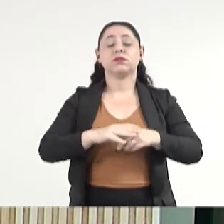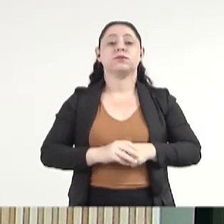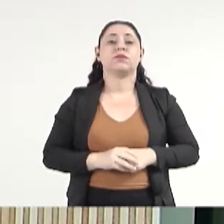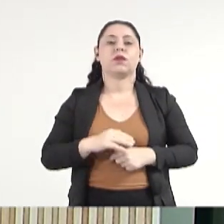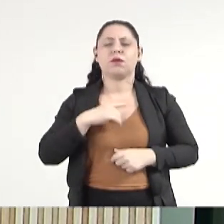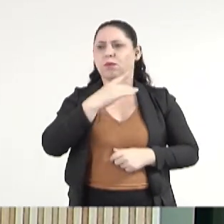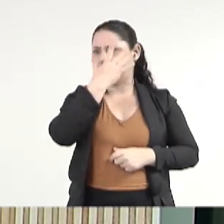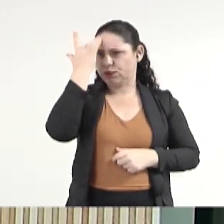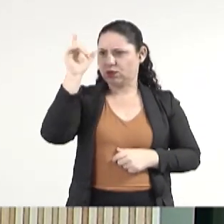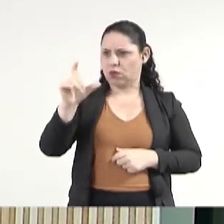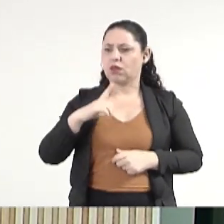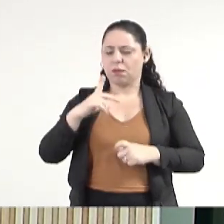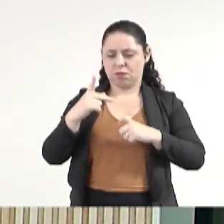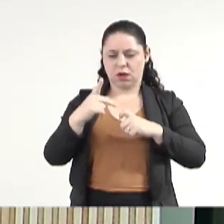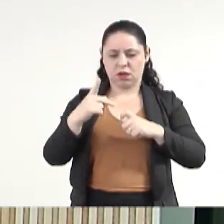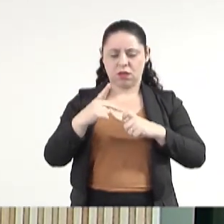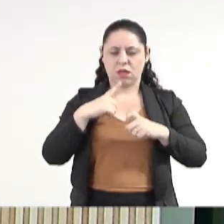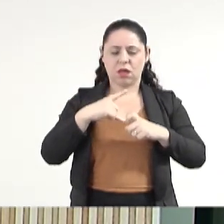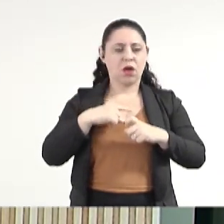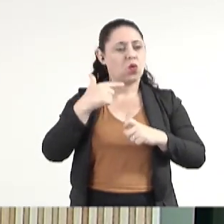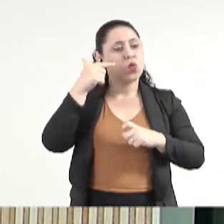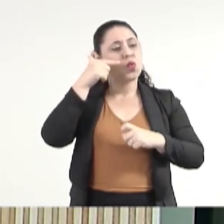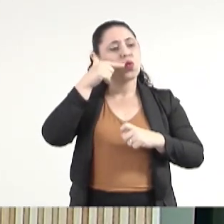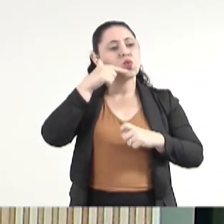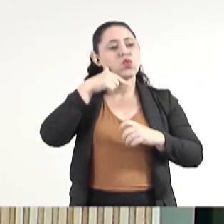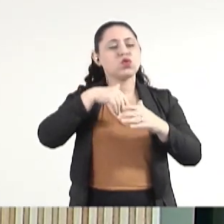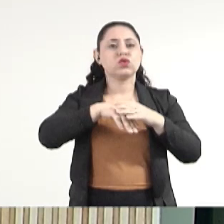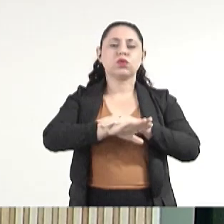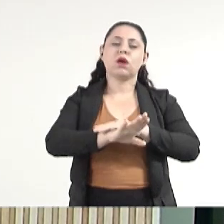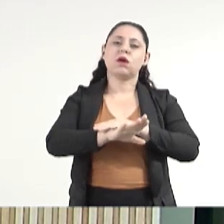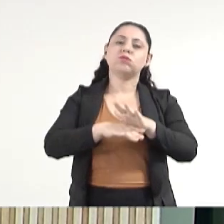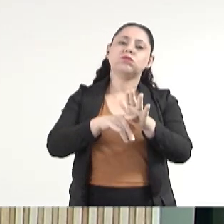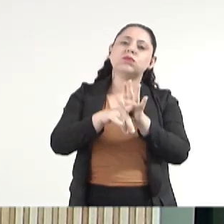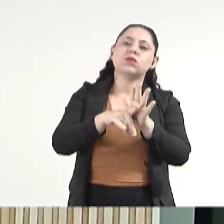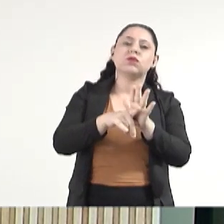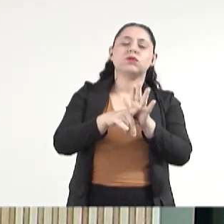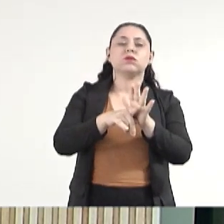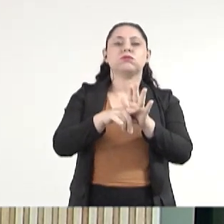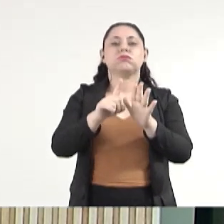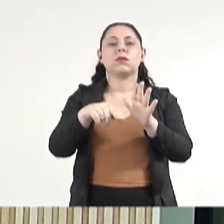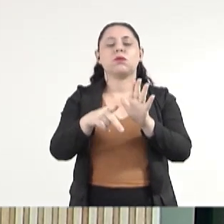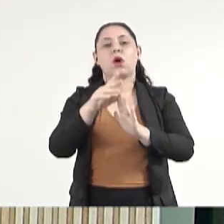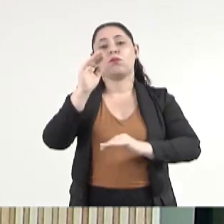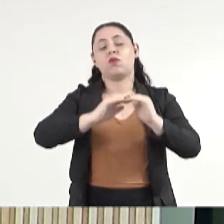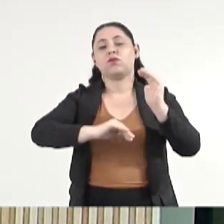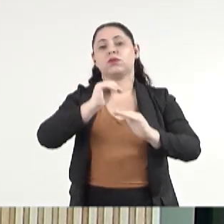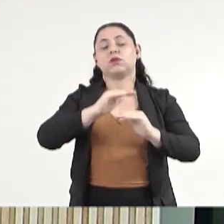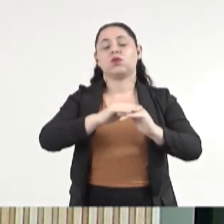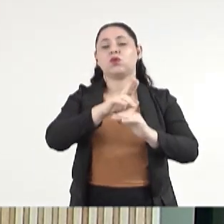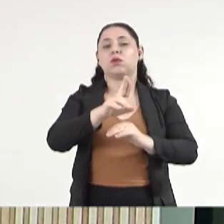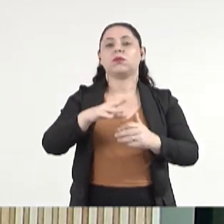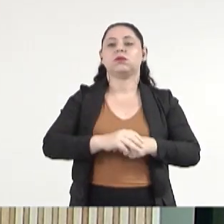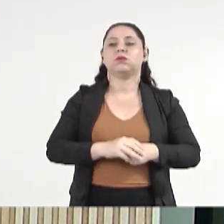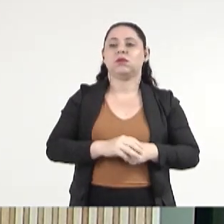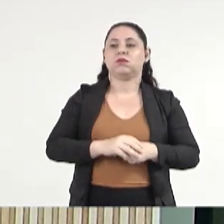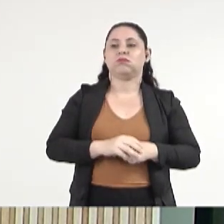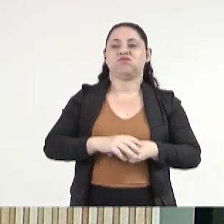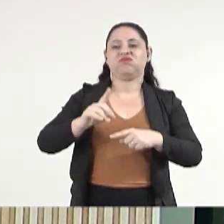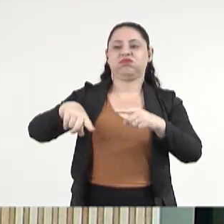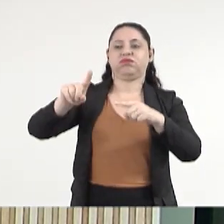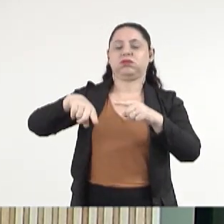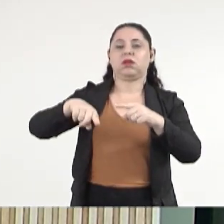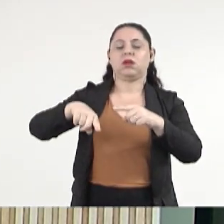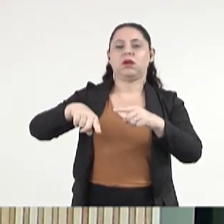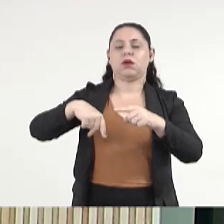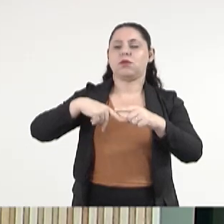vezes, uma pessoa que tem um plano de saúde tem o hábito de procurar um determinado laboratório ou um determinado profissional. Esse profissional se